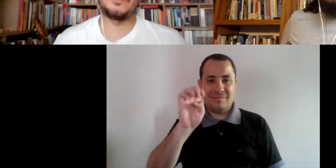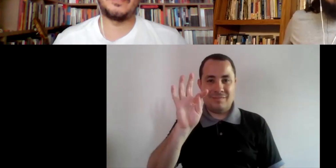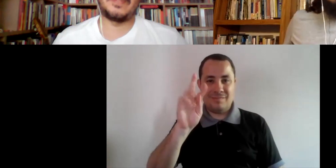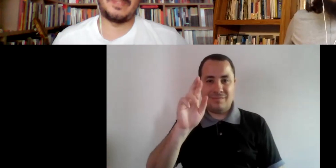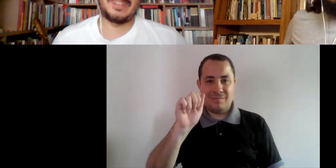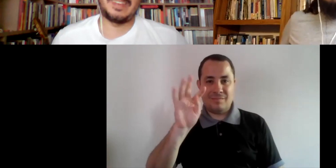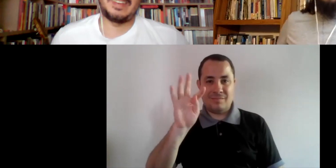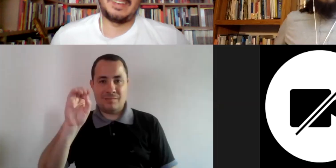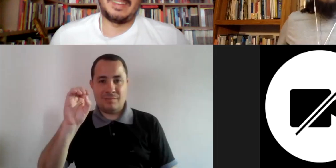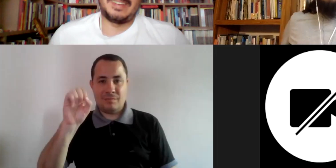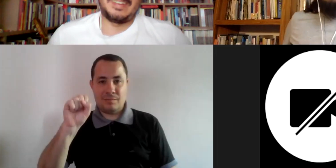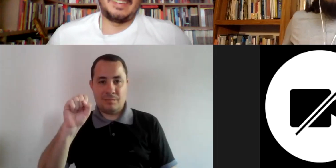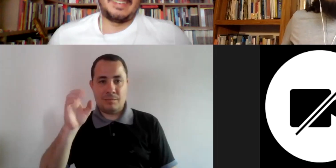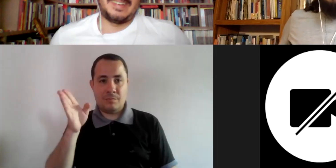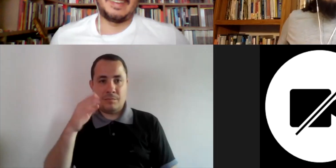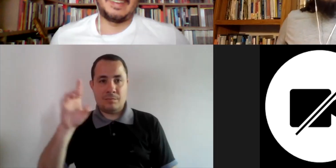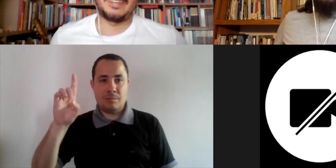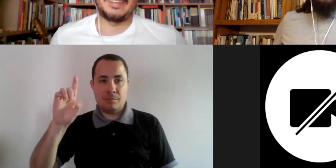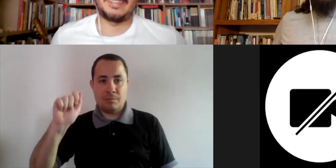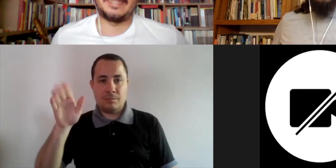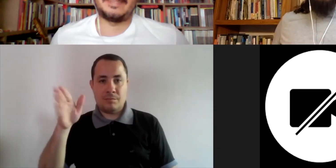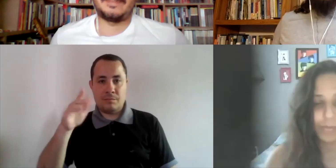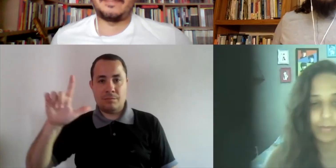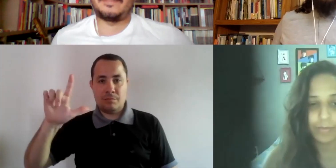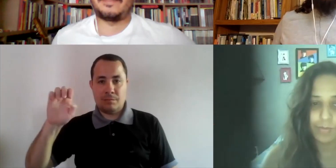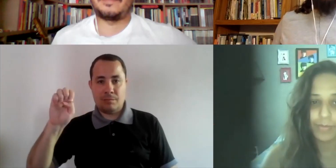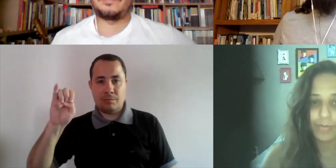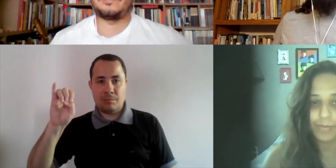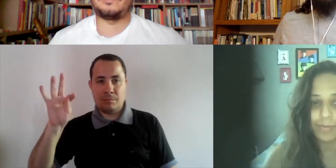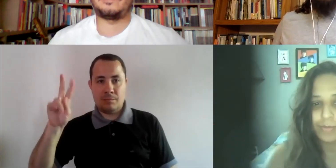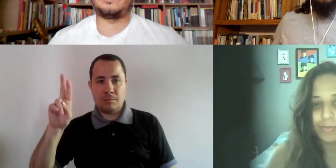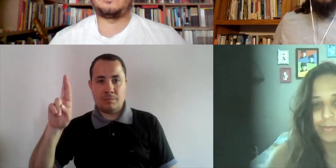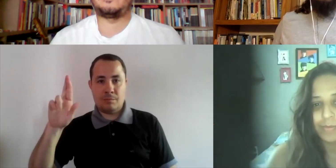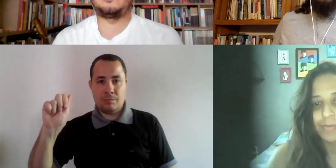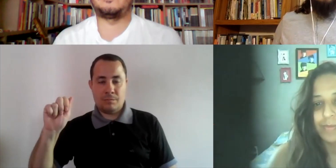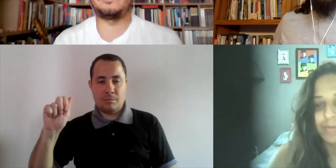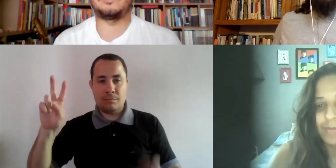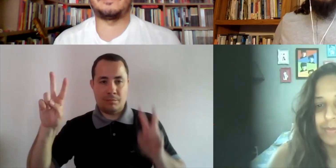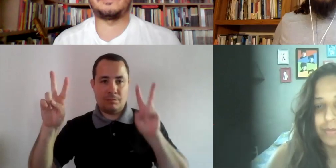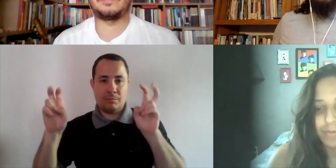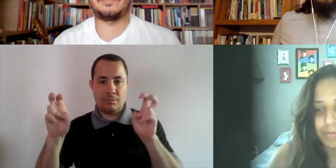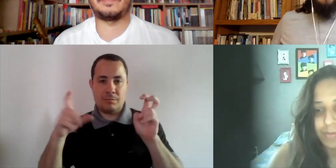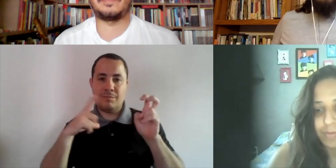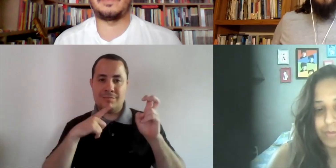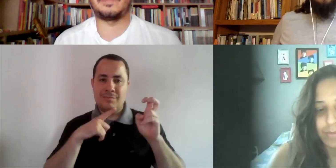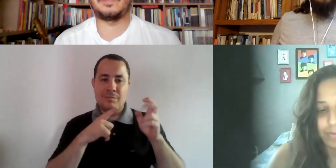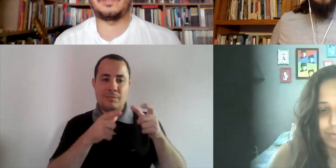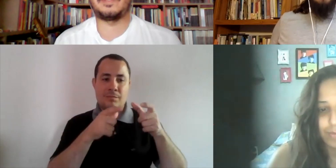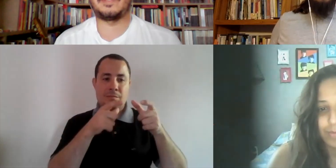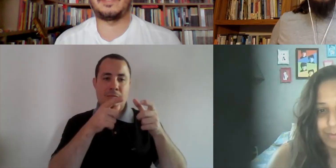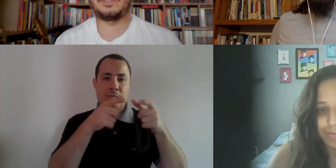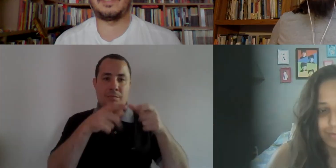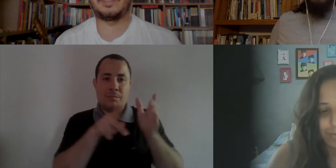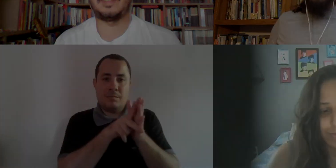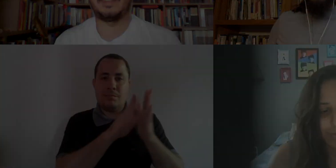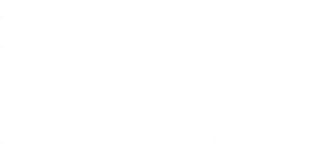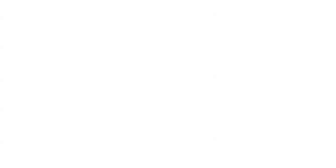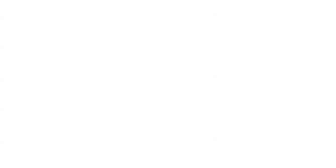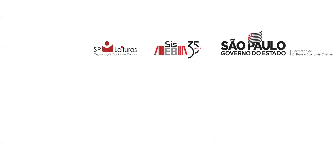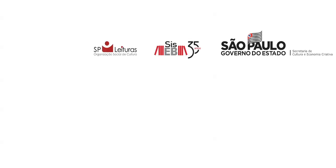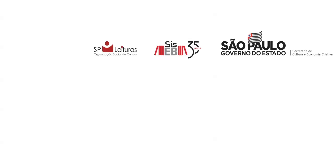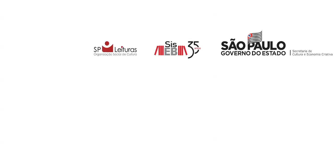trouxe vários dados aí. E eu acho que tem uma seção só sobre bibliotecas, então vale a pena dar uma olhada, né?